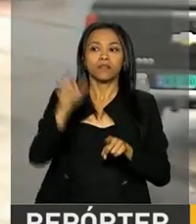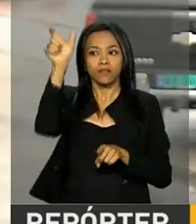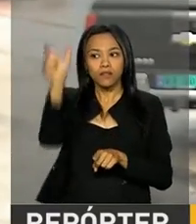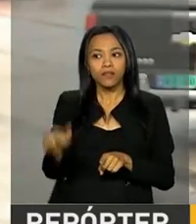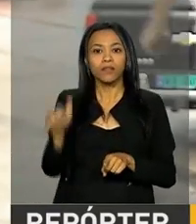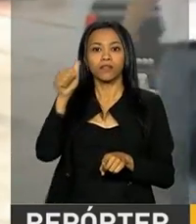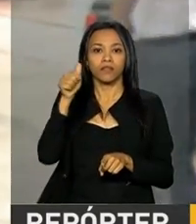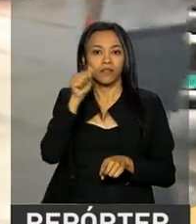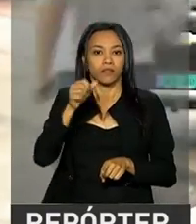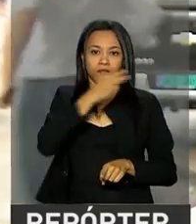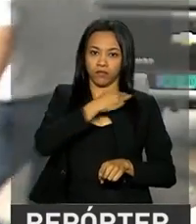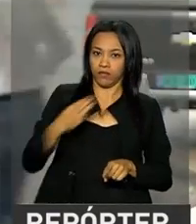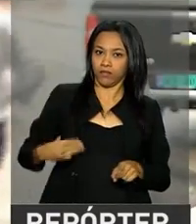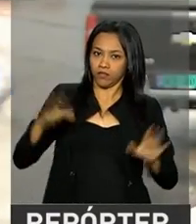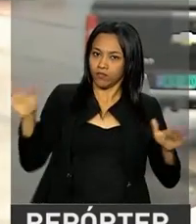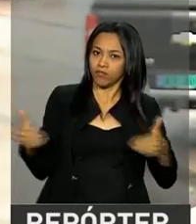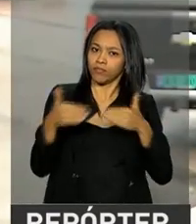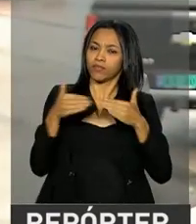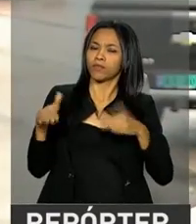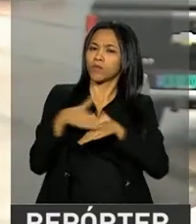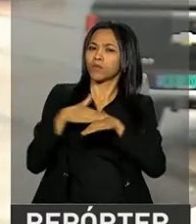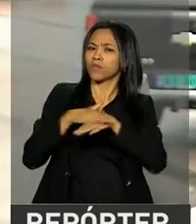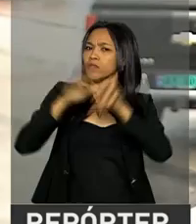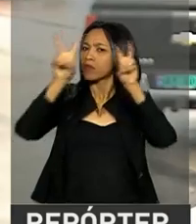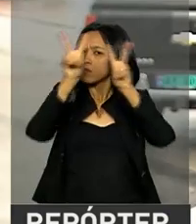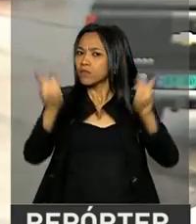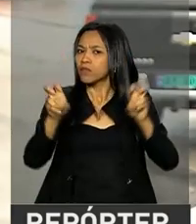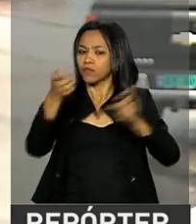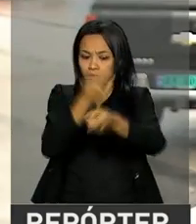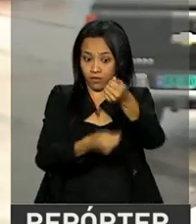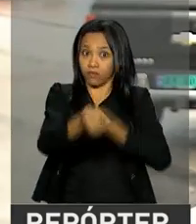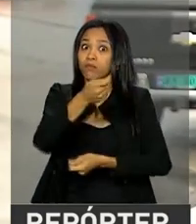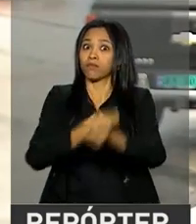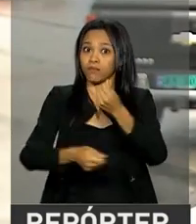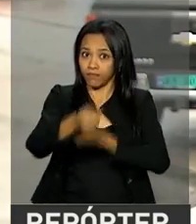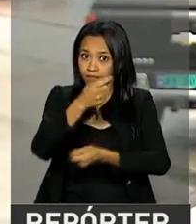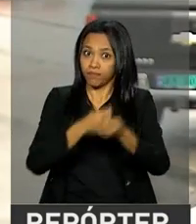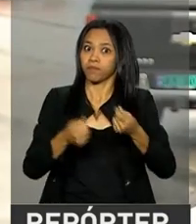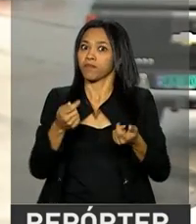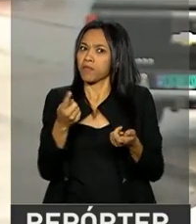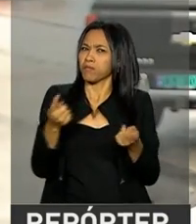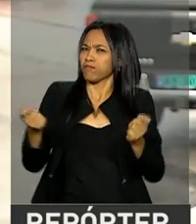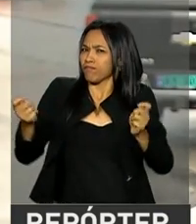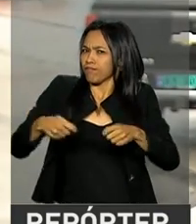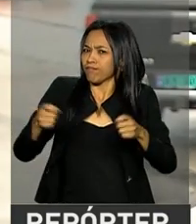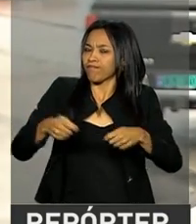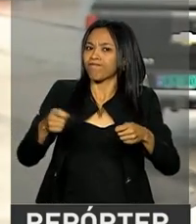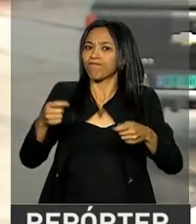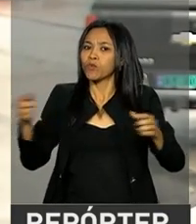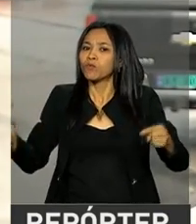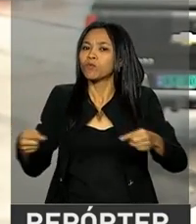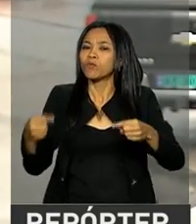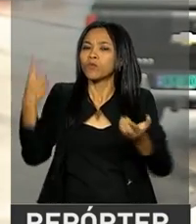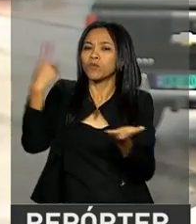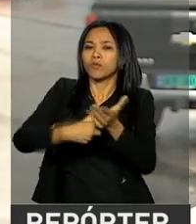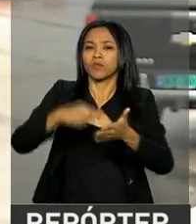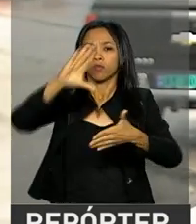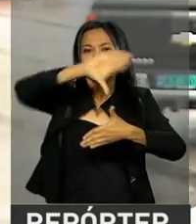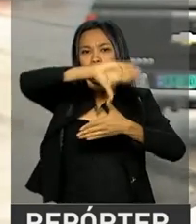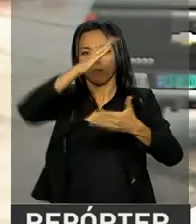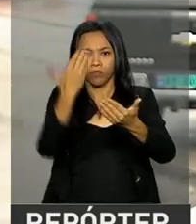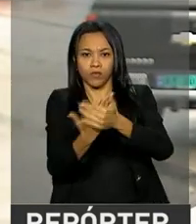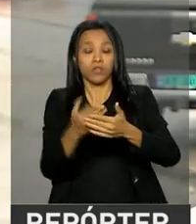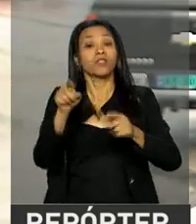soberg Conversaram sobre assuntos econômic inclusive um possível acordo entre o mercul e a associação